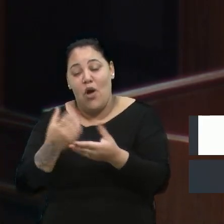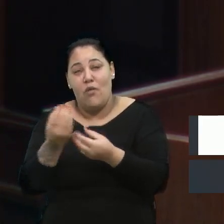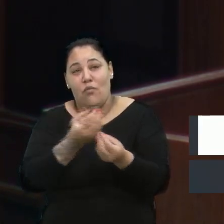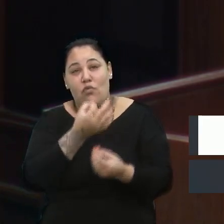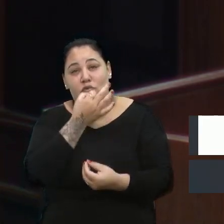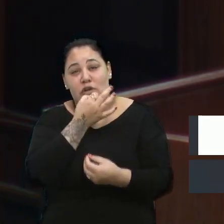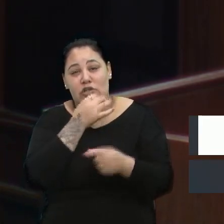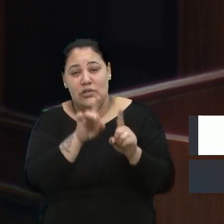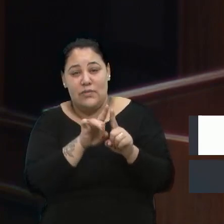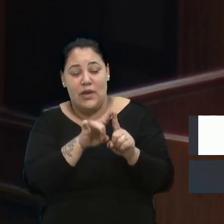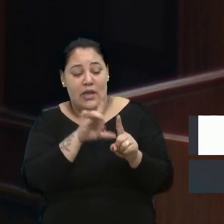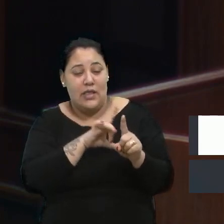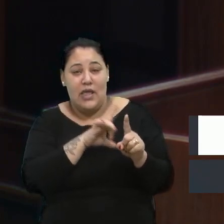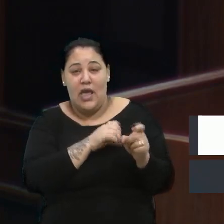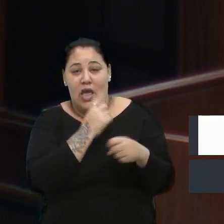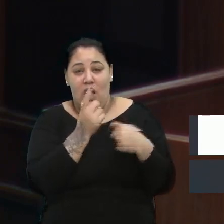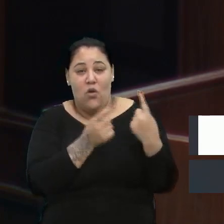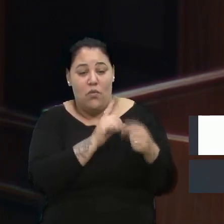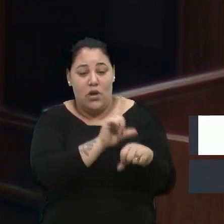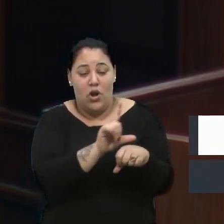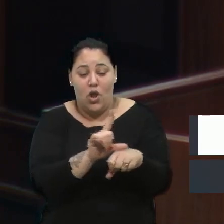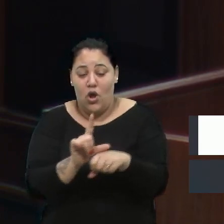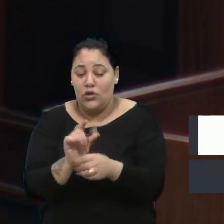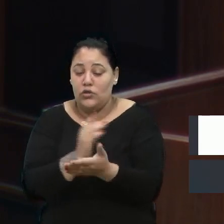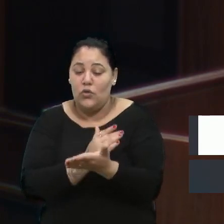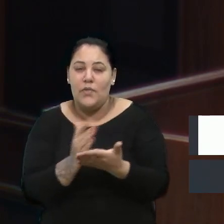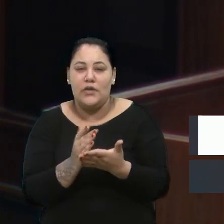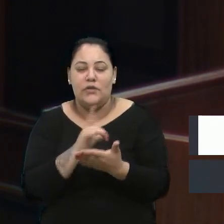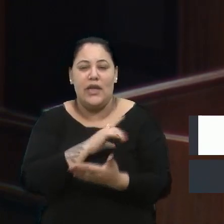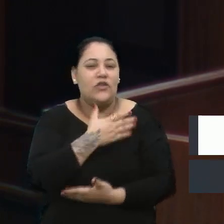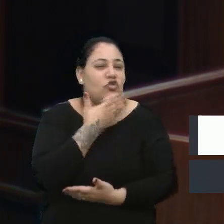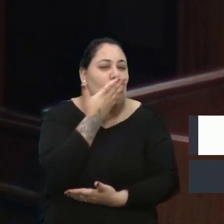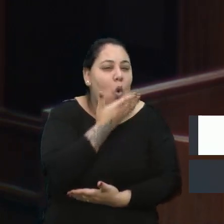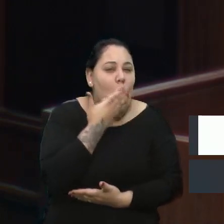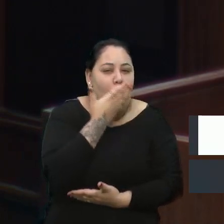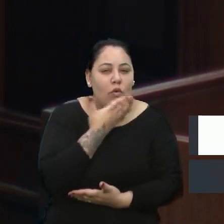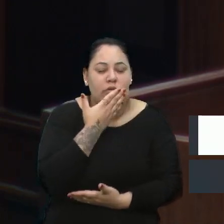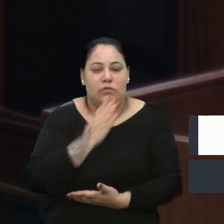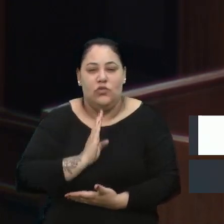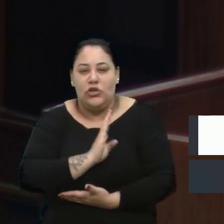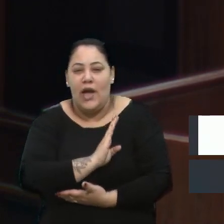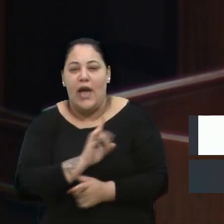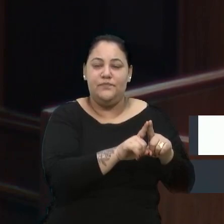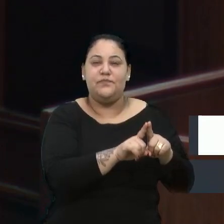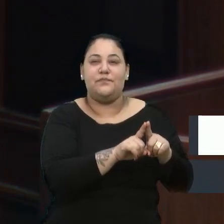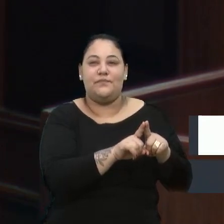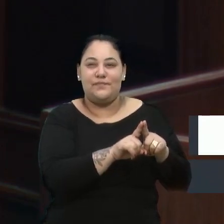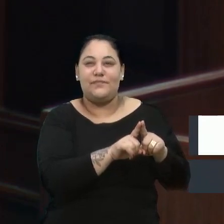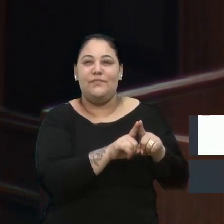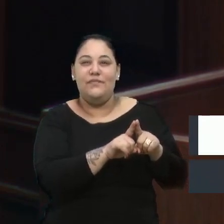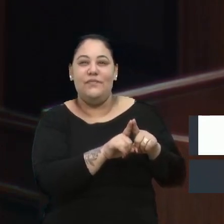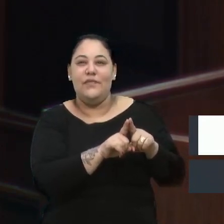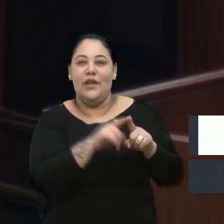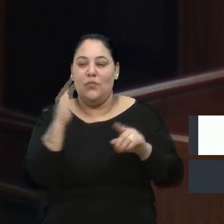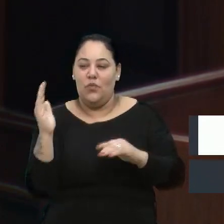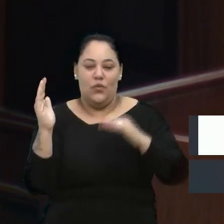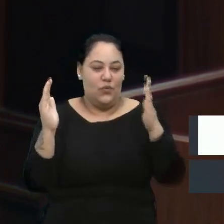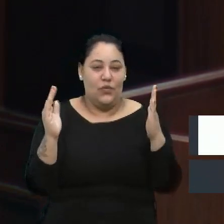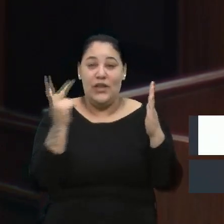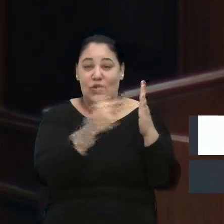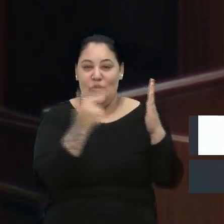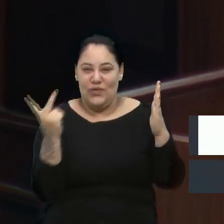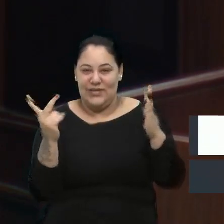Em 70, o projeto de expansão com a criação de uma galeria que interligava duas importantes ruas,